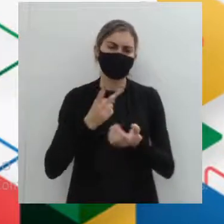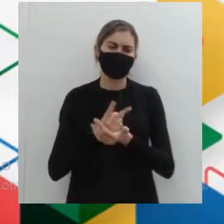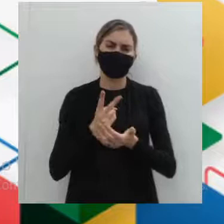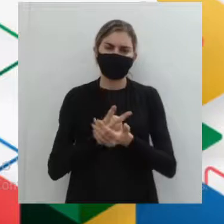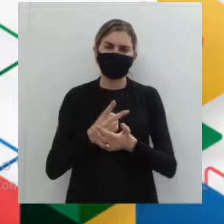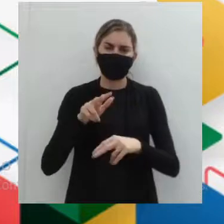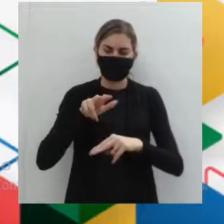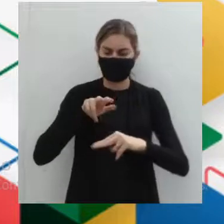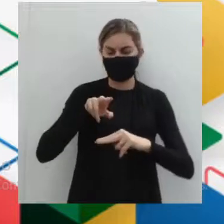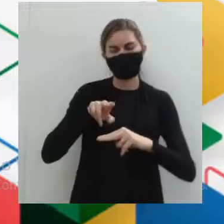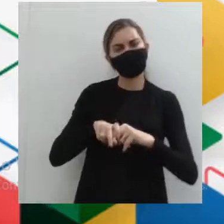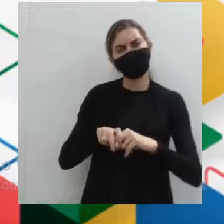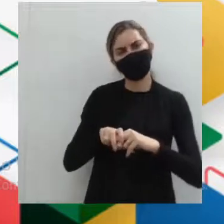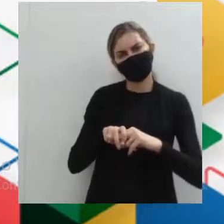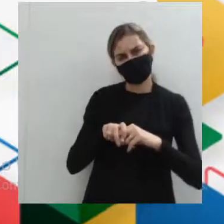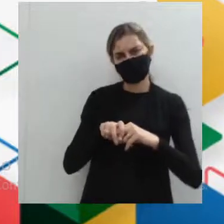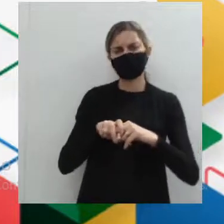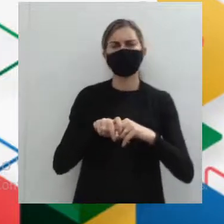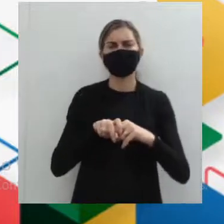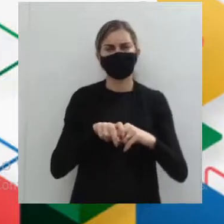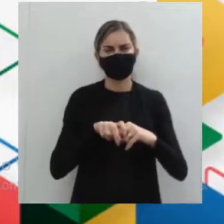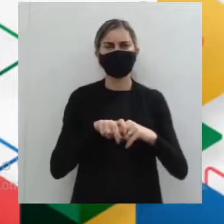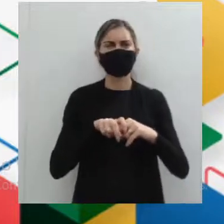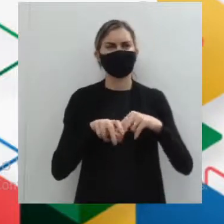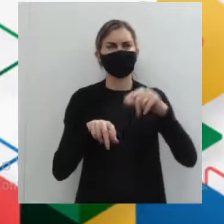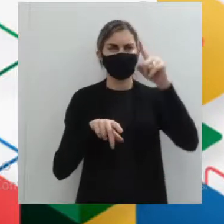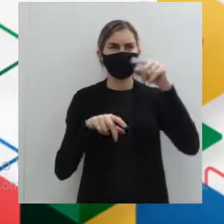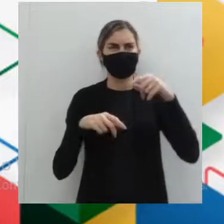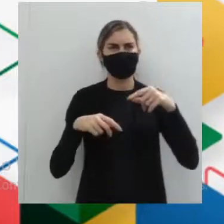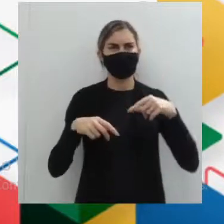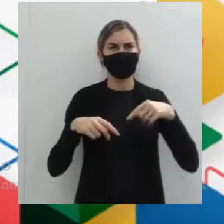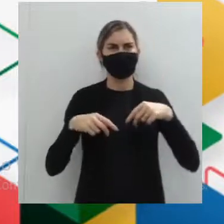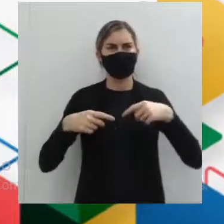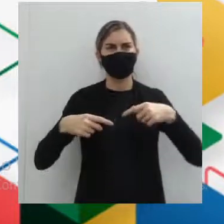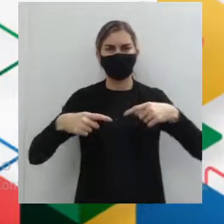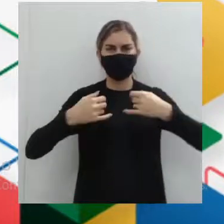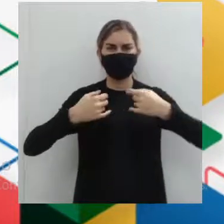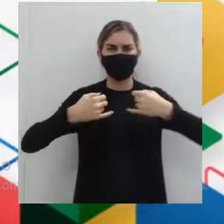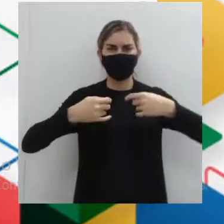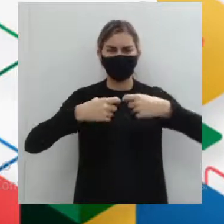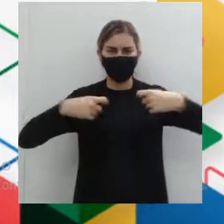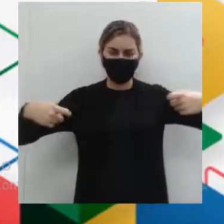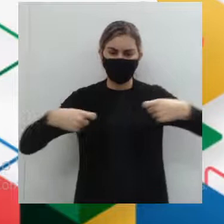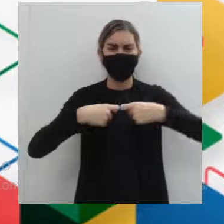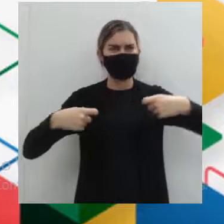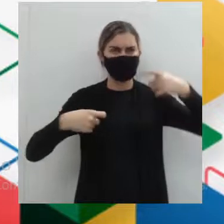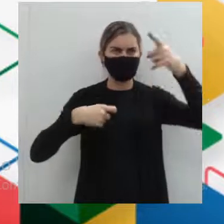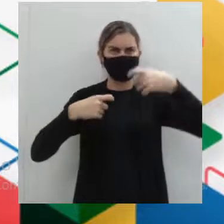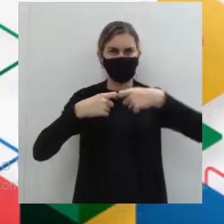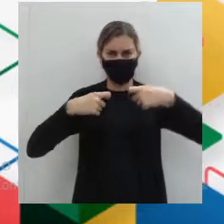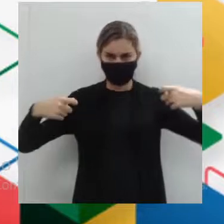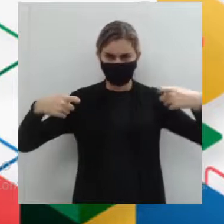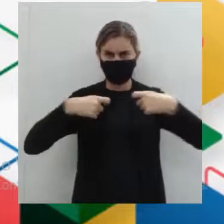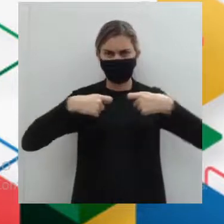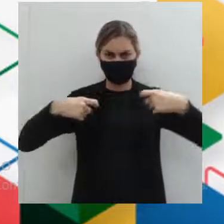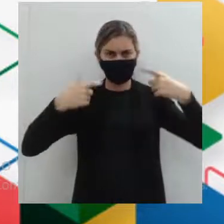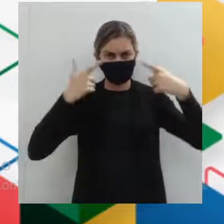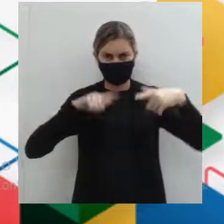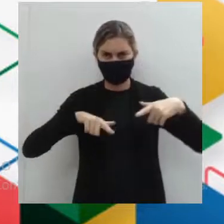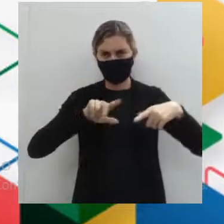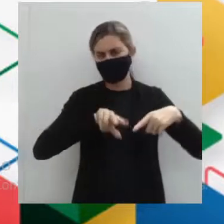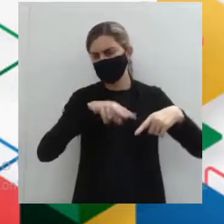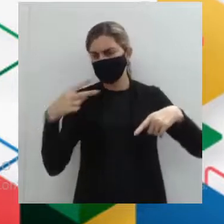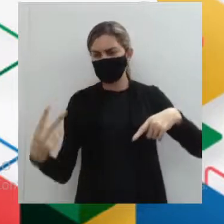permanecer sentado, né? Nesse elástico aí, equilibrando sentado. Você consegue fazer isso em pé? Consegue passar de um lado para